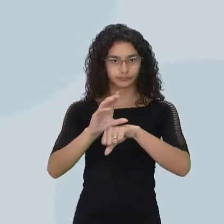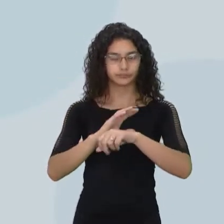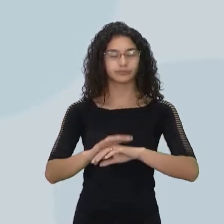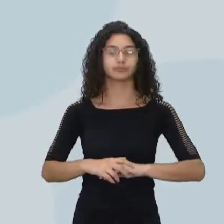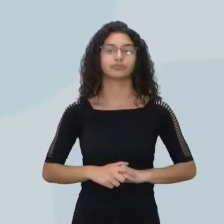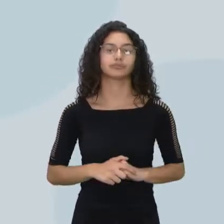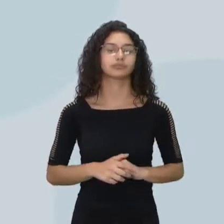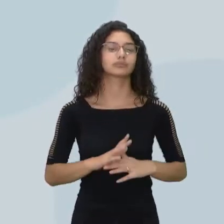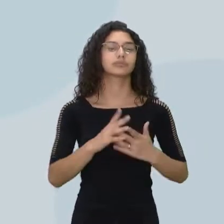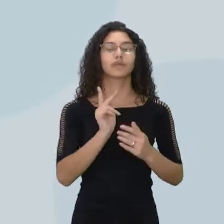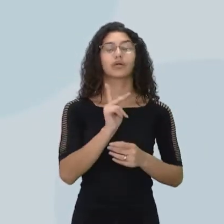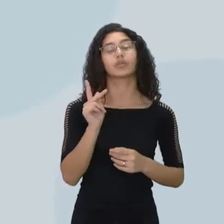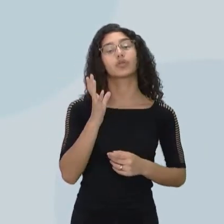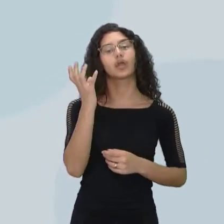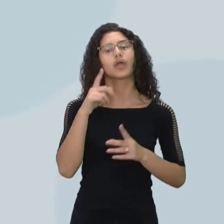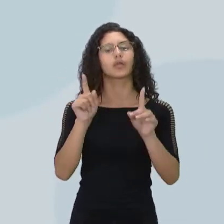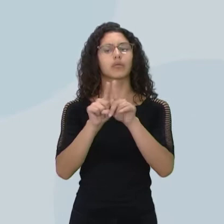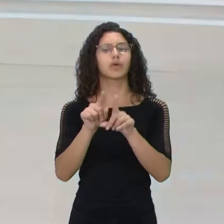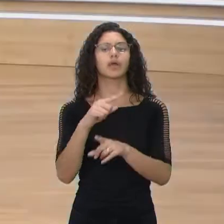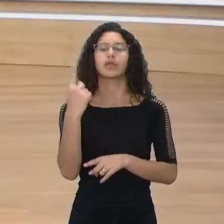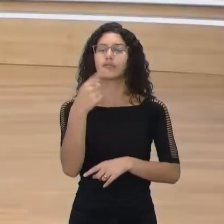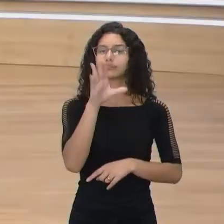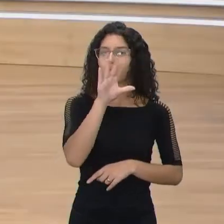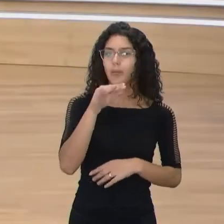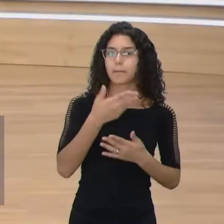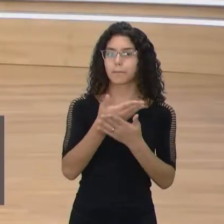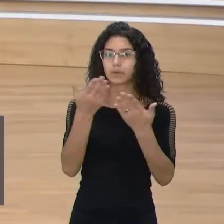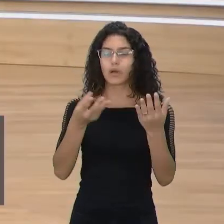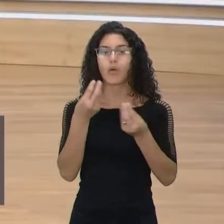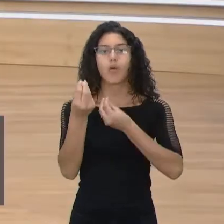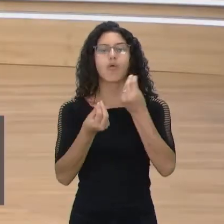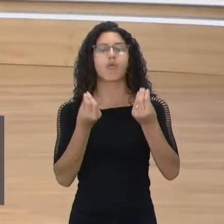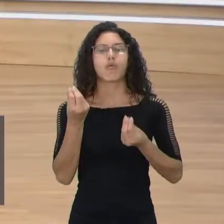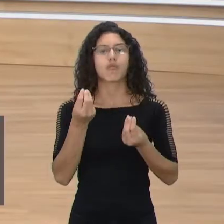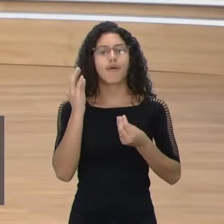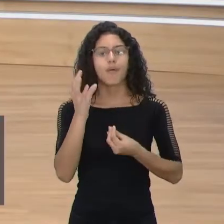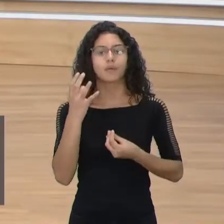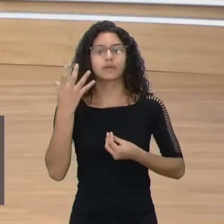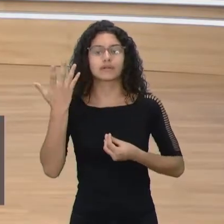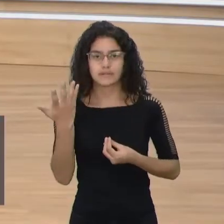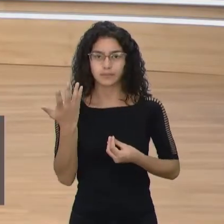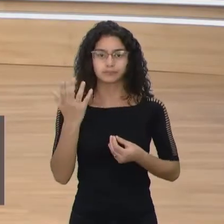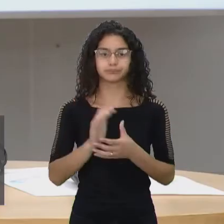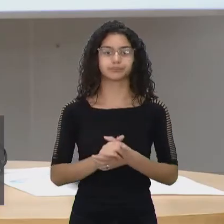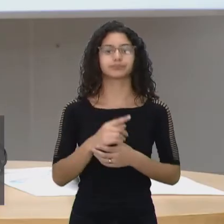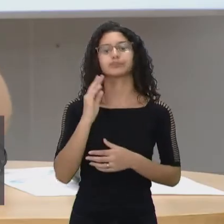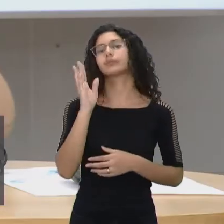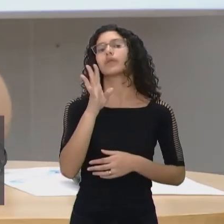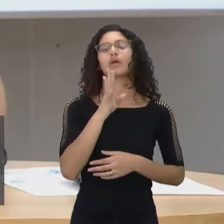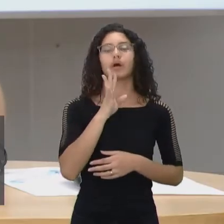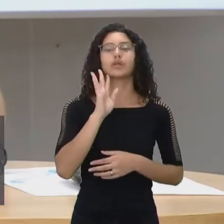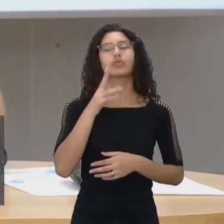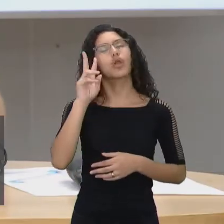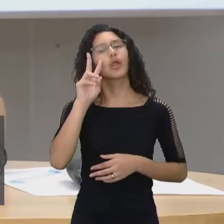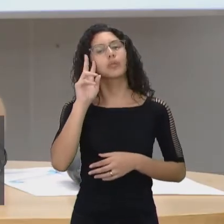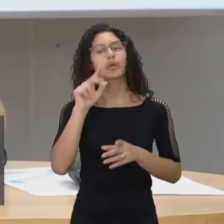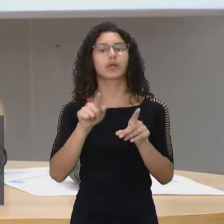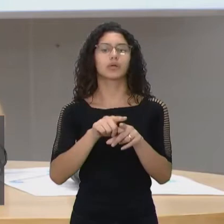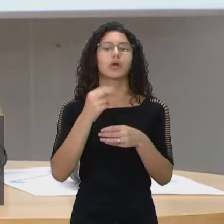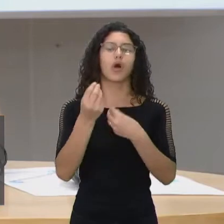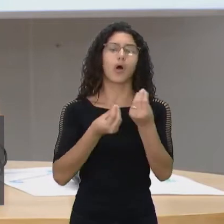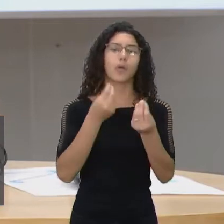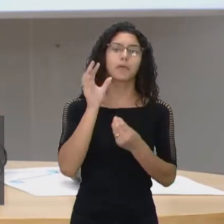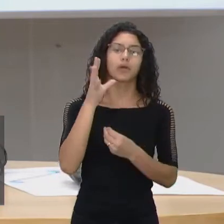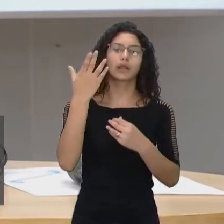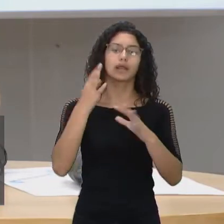Aí, professor Alcides, eu queria que você contasse para o pessoal como que funciona essa... Eles já conhecem, mas só relembrando, como que